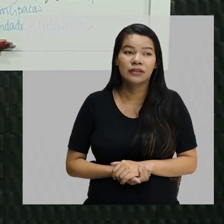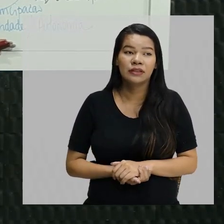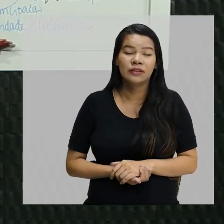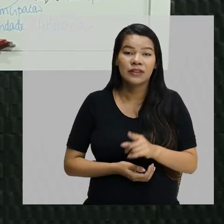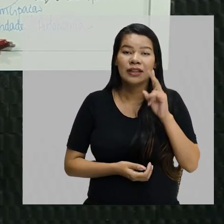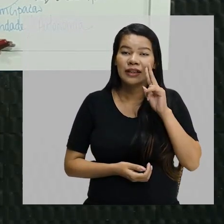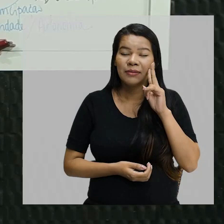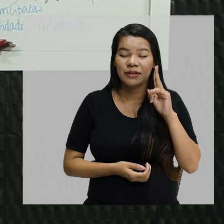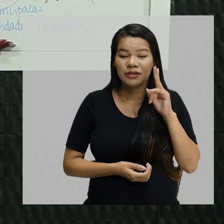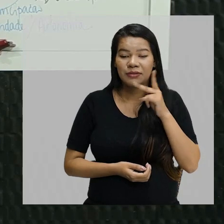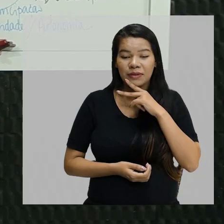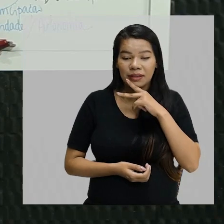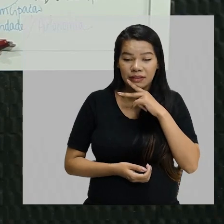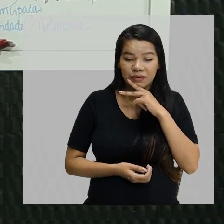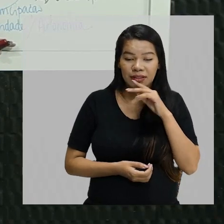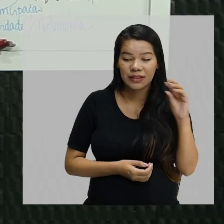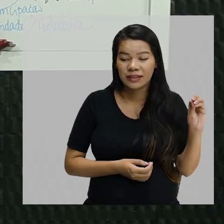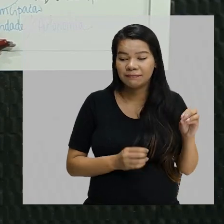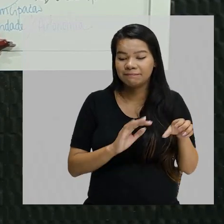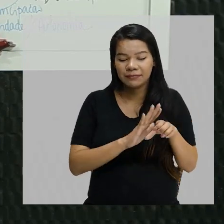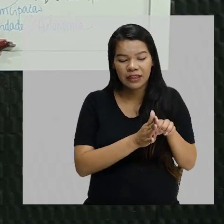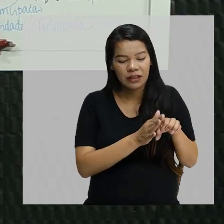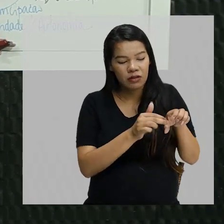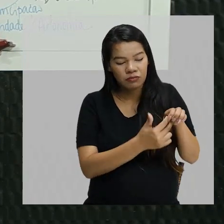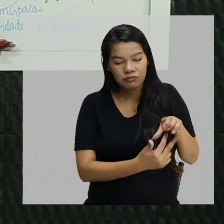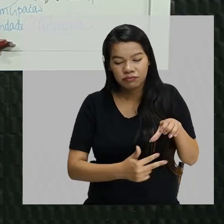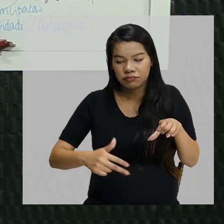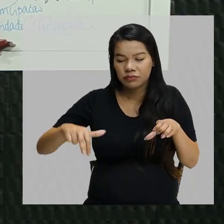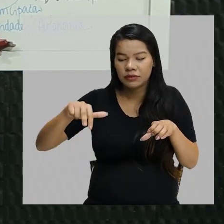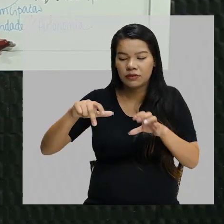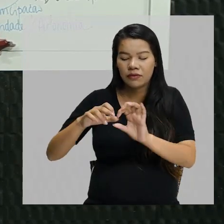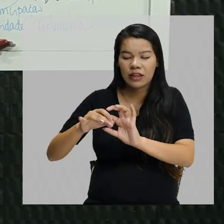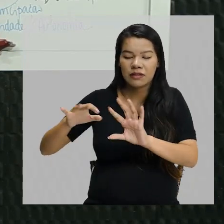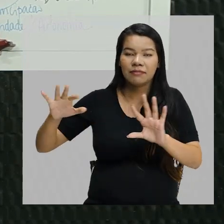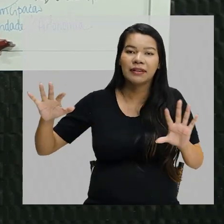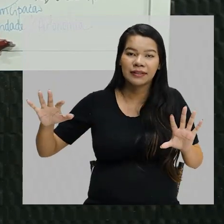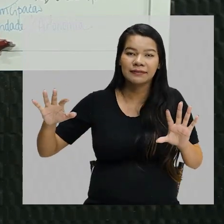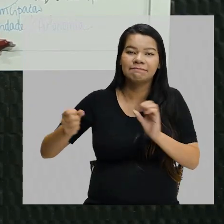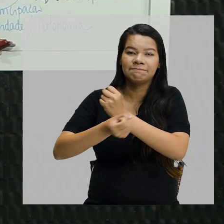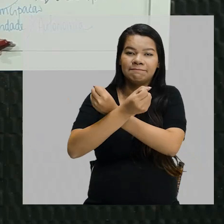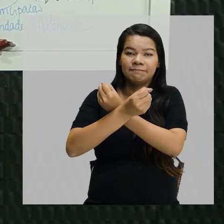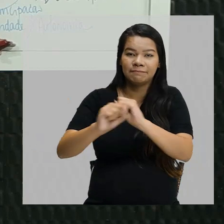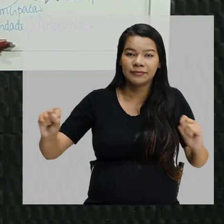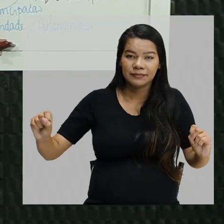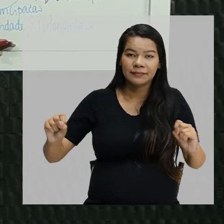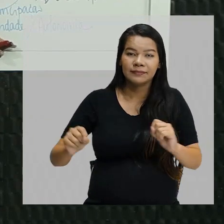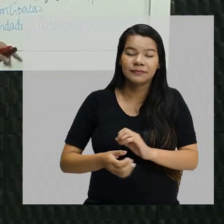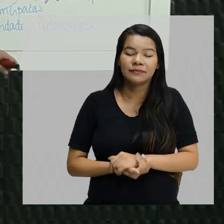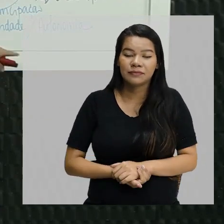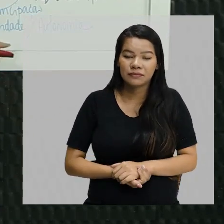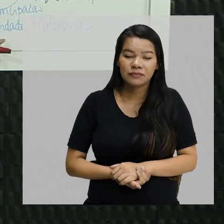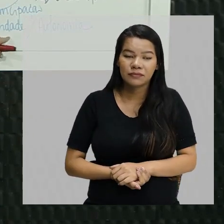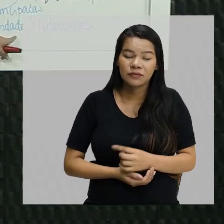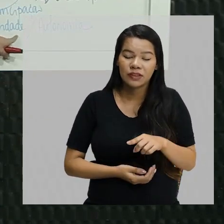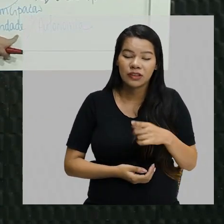alguma maneira lembra de Platão você sai da caverna você vai se libertar das amarras das argolas das correntes das prisões que nós temos